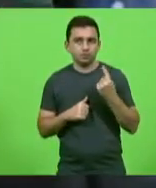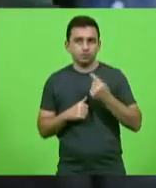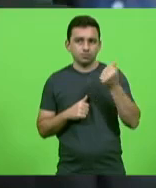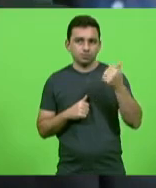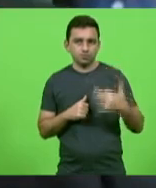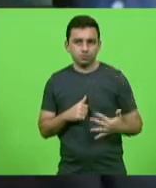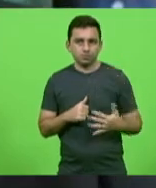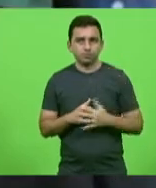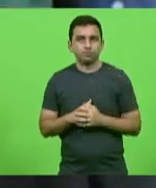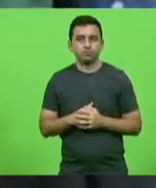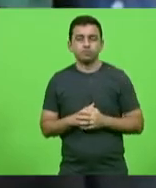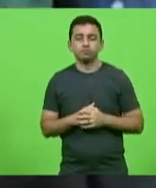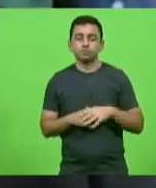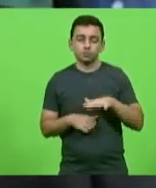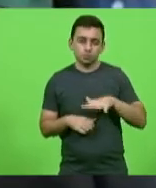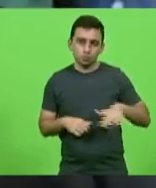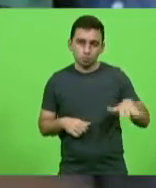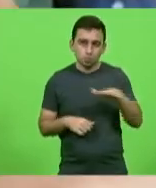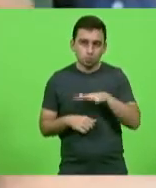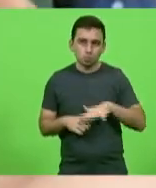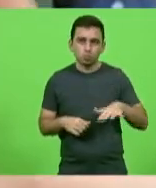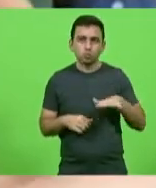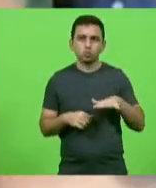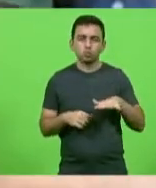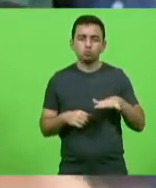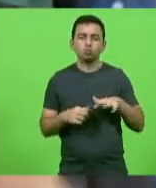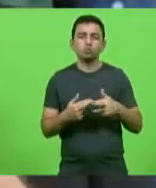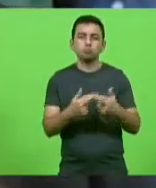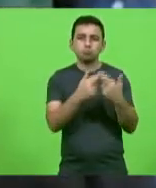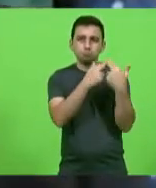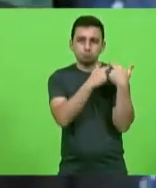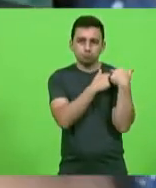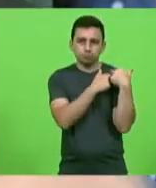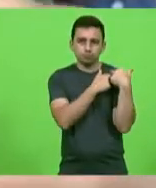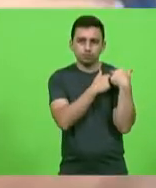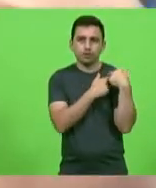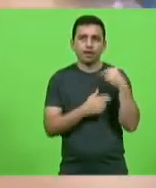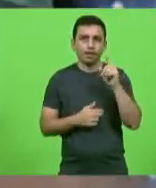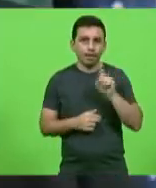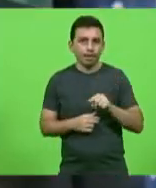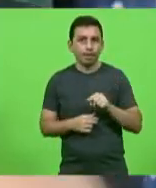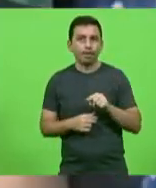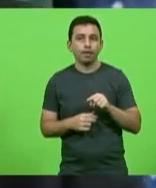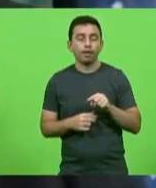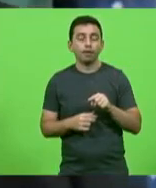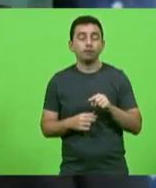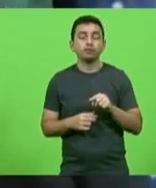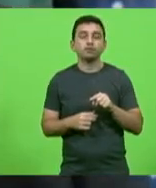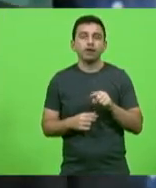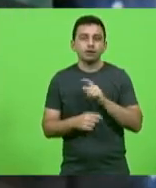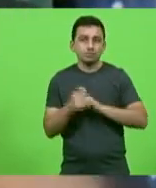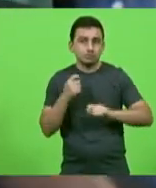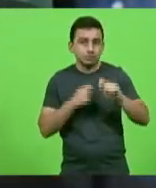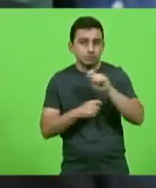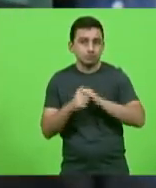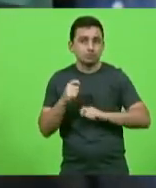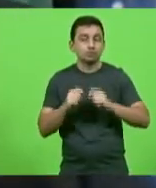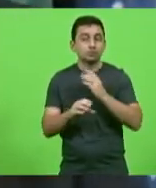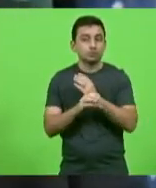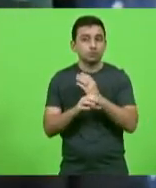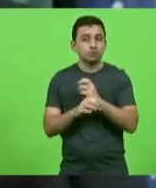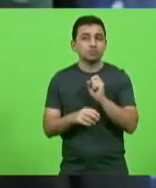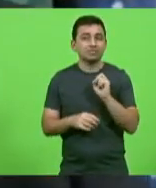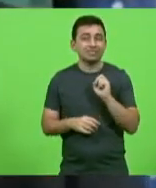os agentes públicos somente poderão ser responsabilizados nas esferas civil e administrativa se